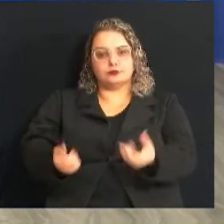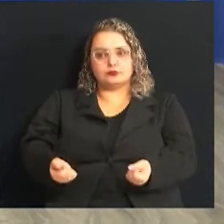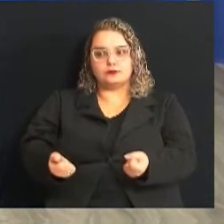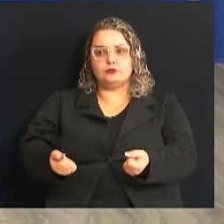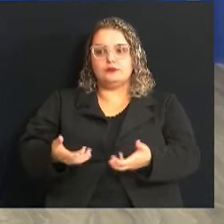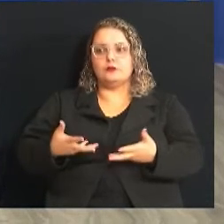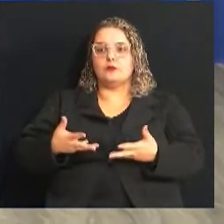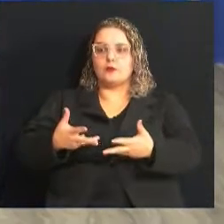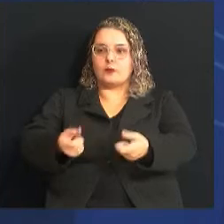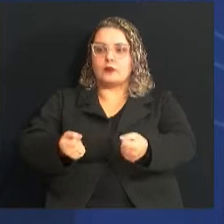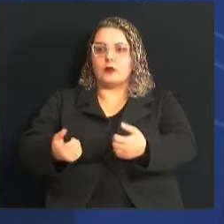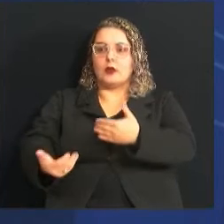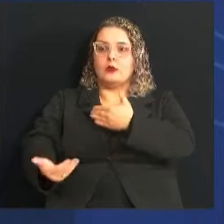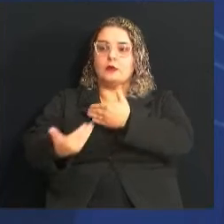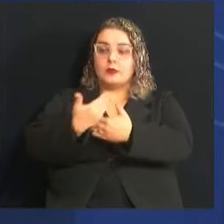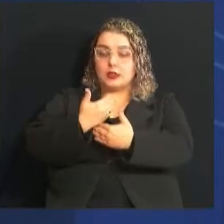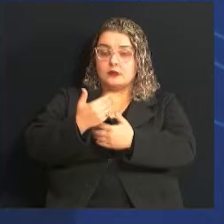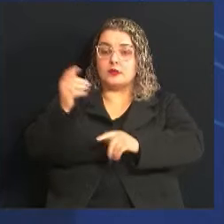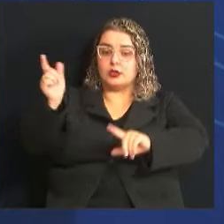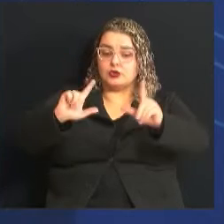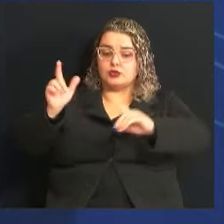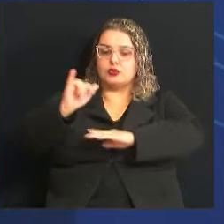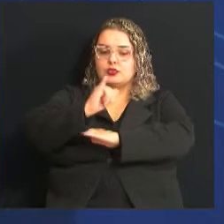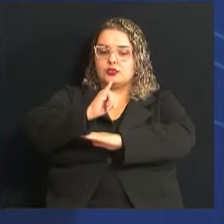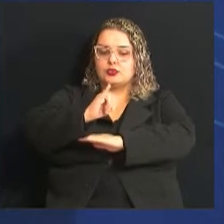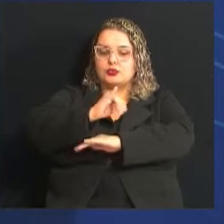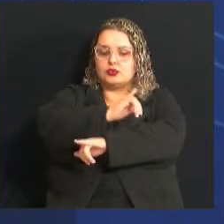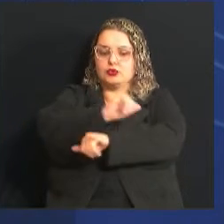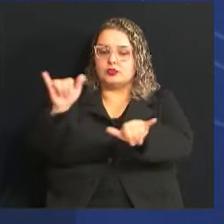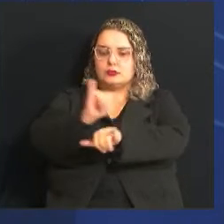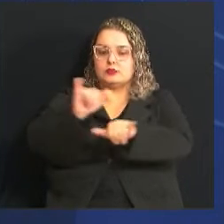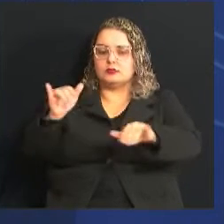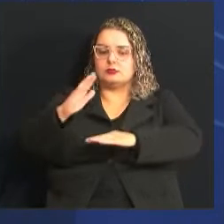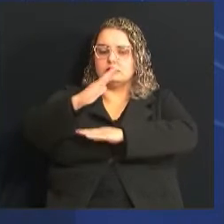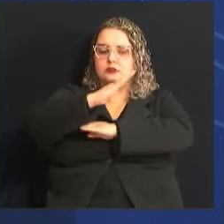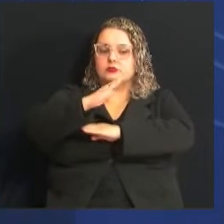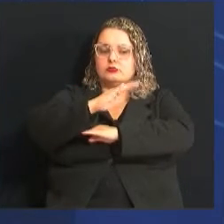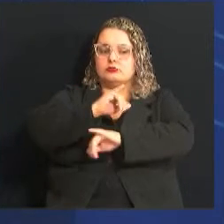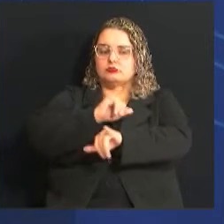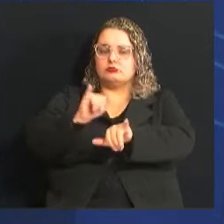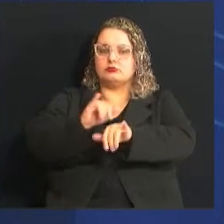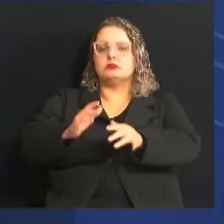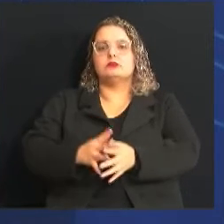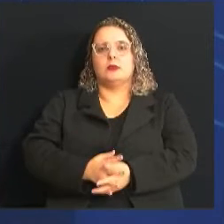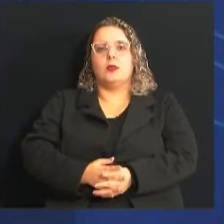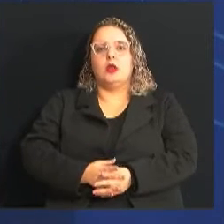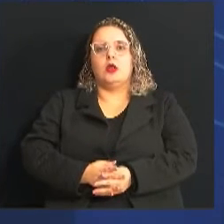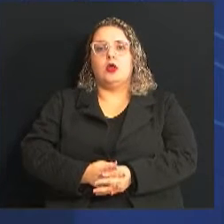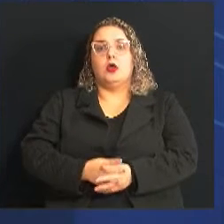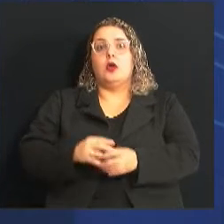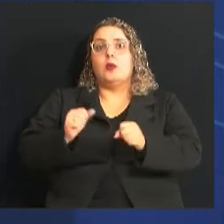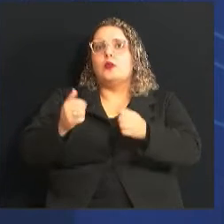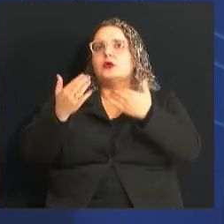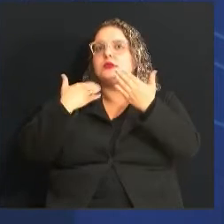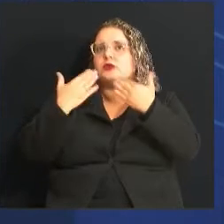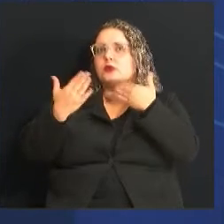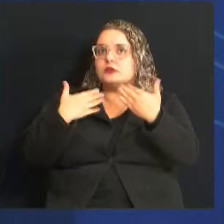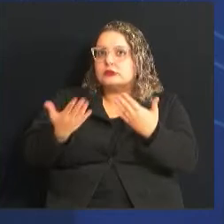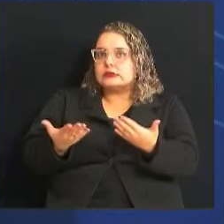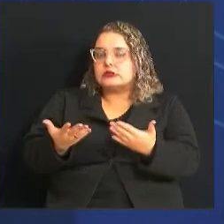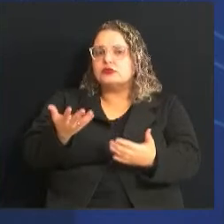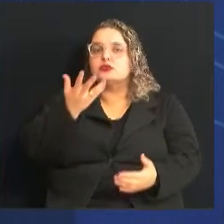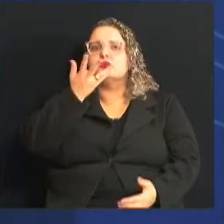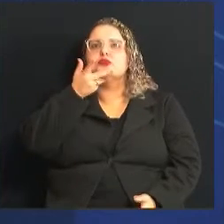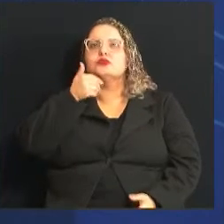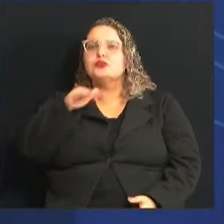para participar aqui do nosso telejornal, do Câmara Notícia, e para a gente poder conversar com a criança